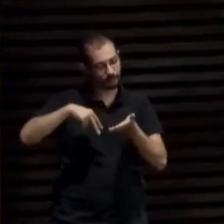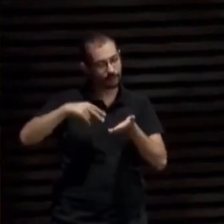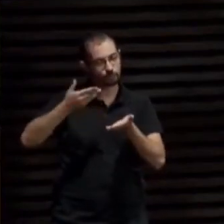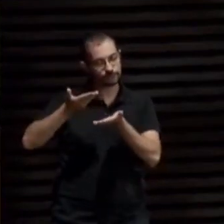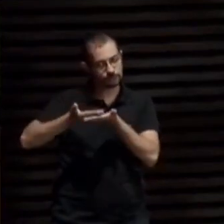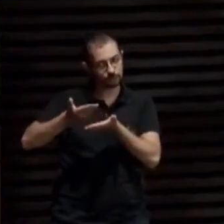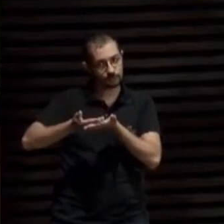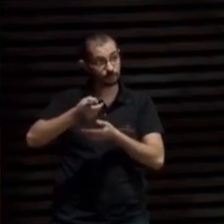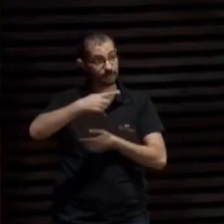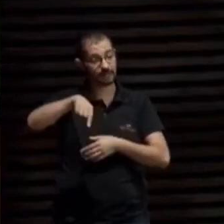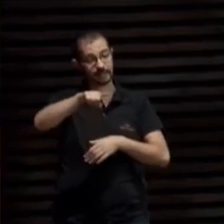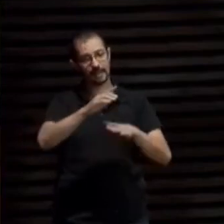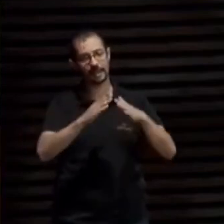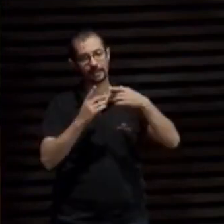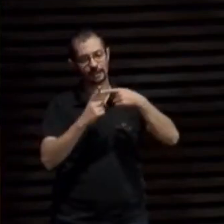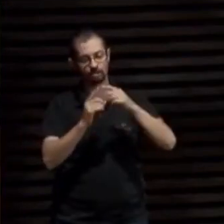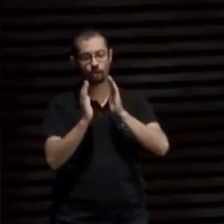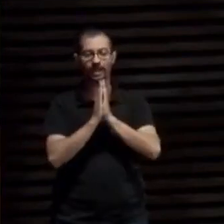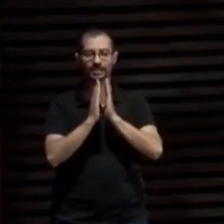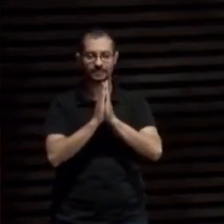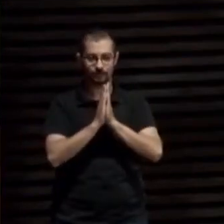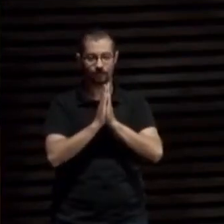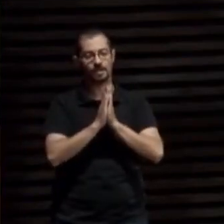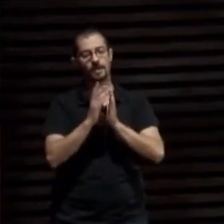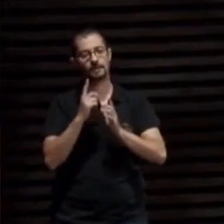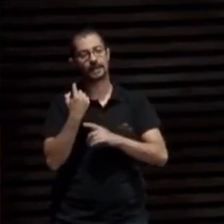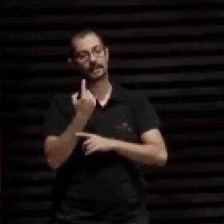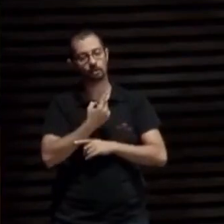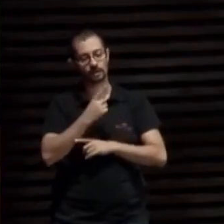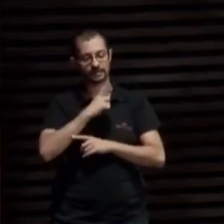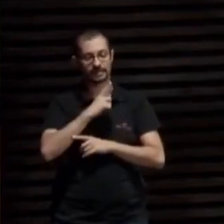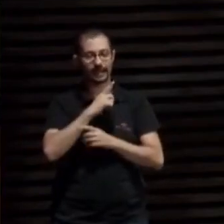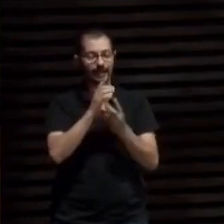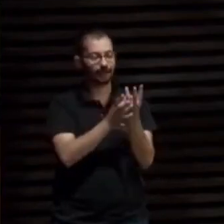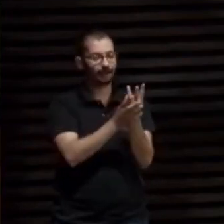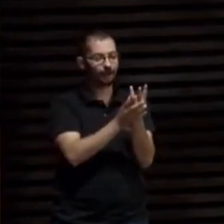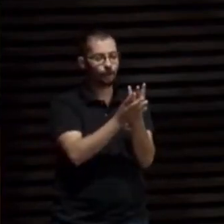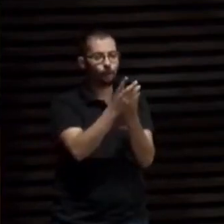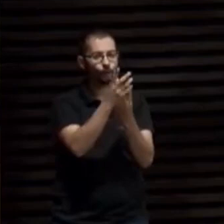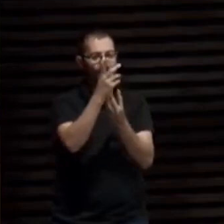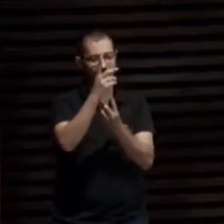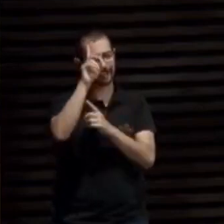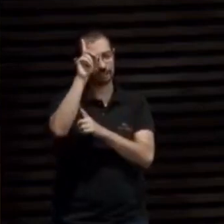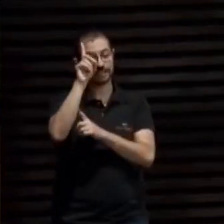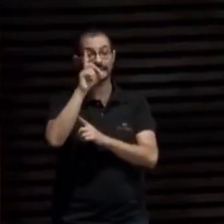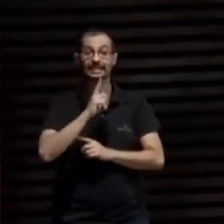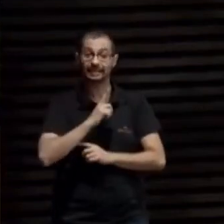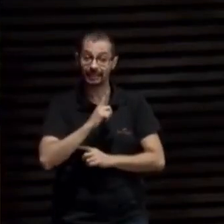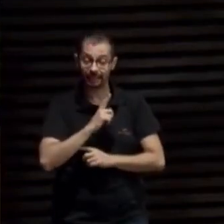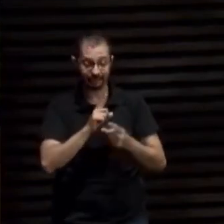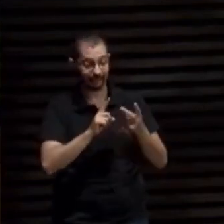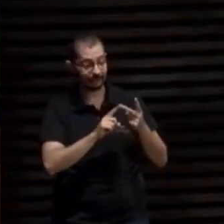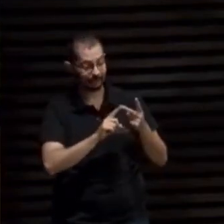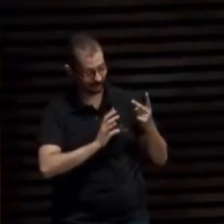a igreja, por nós, para que haja unidade entre nós, amor. Tem tanta